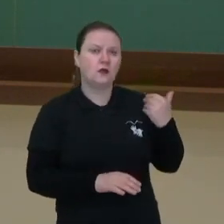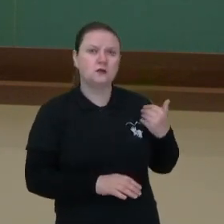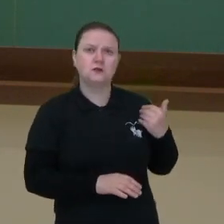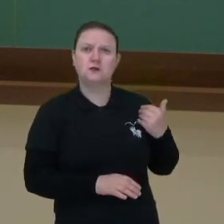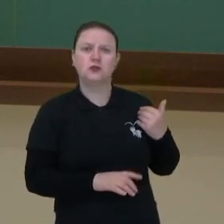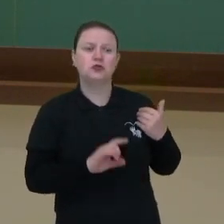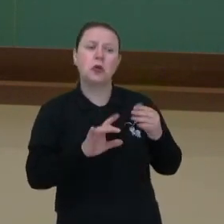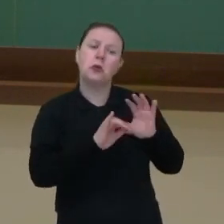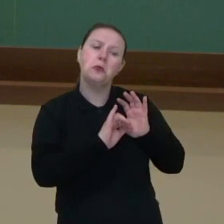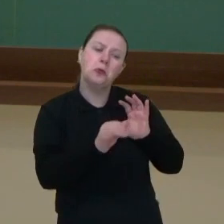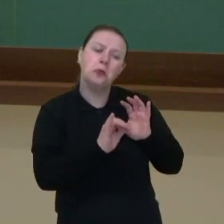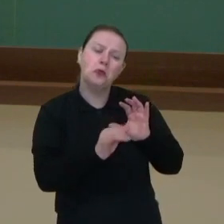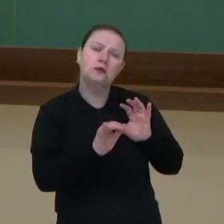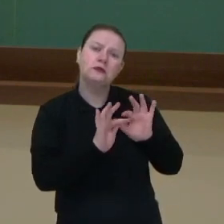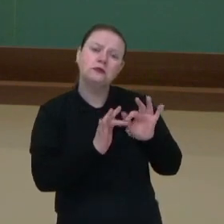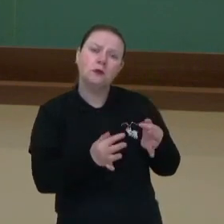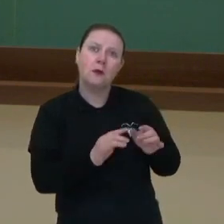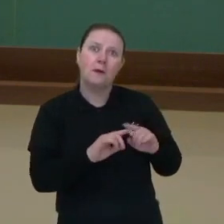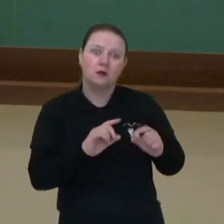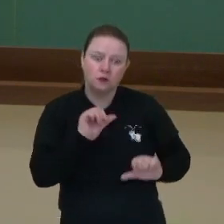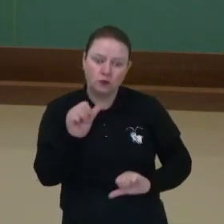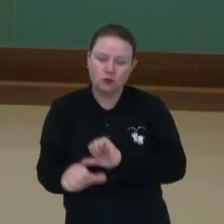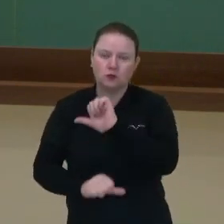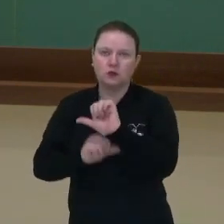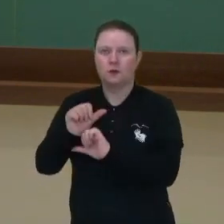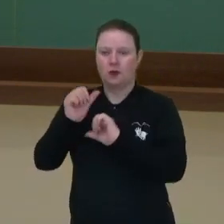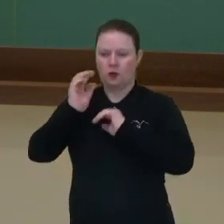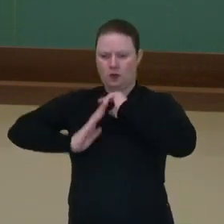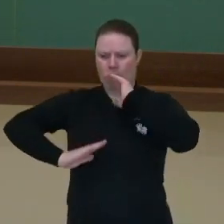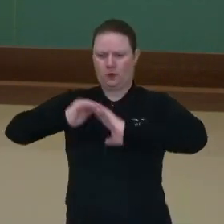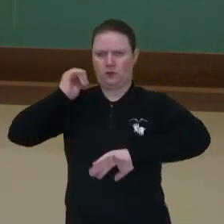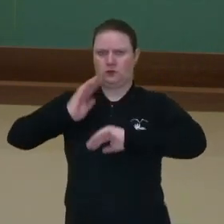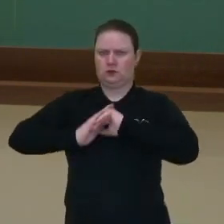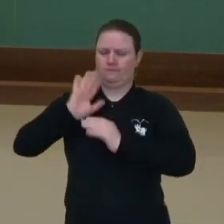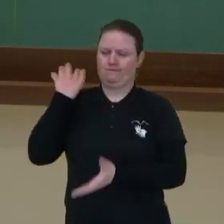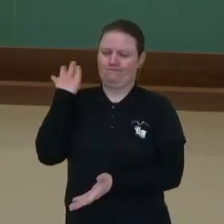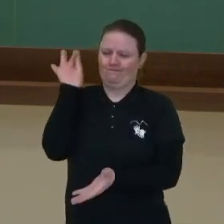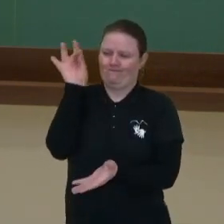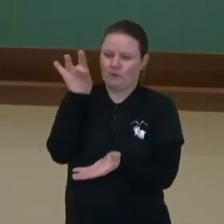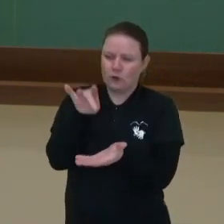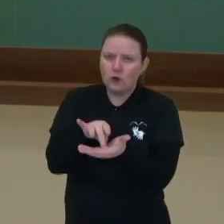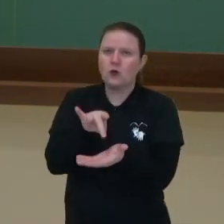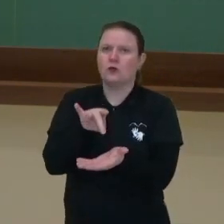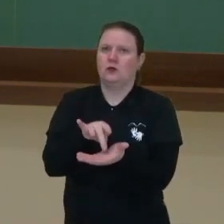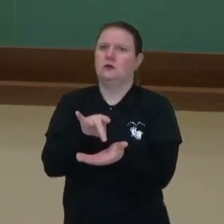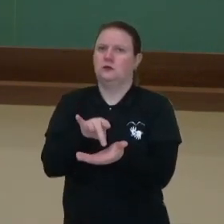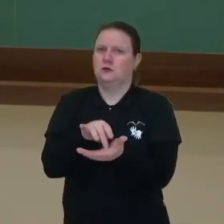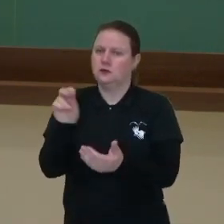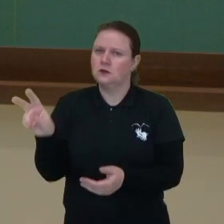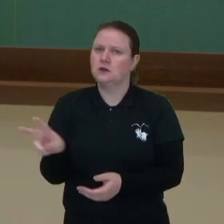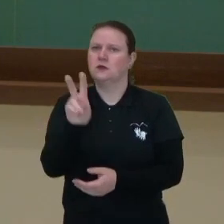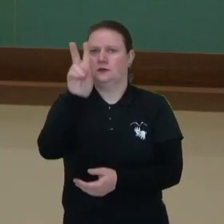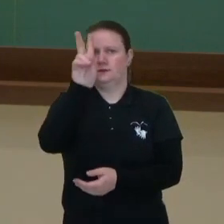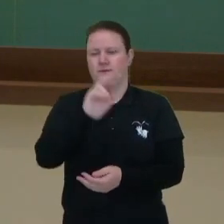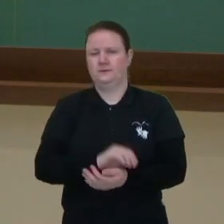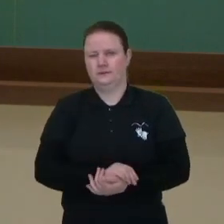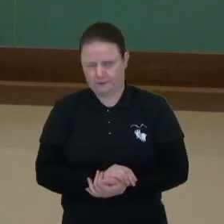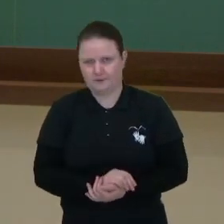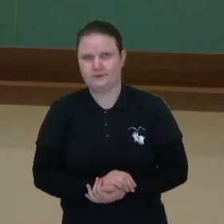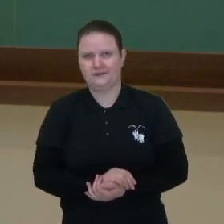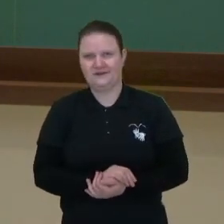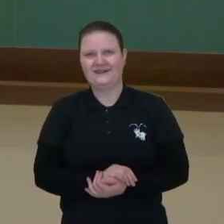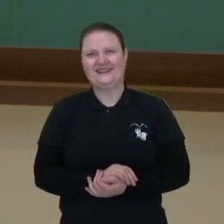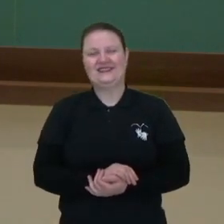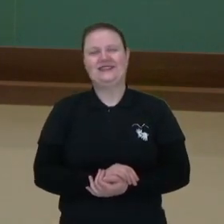tornar, então, uma profissão realmente, né, digna e valorizada. Perfeito?